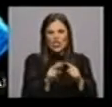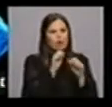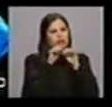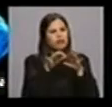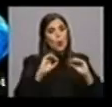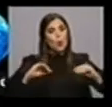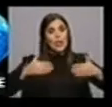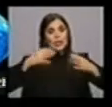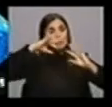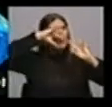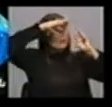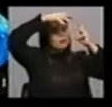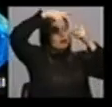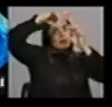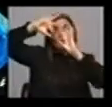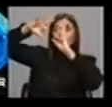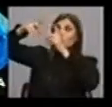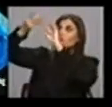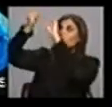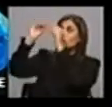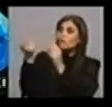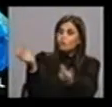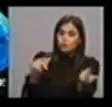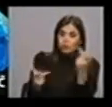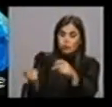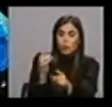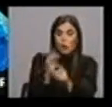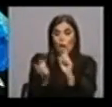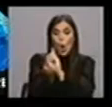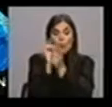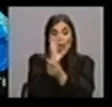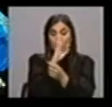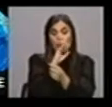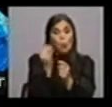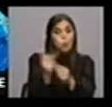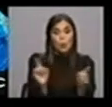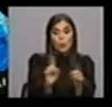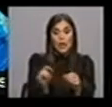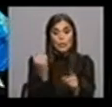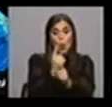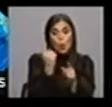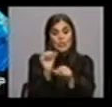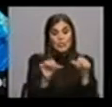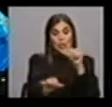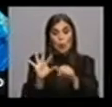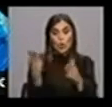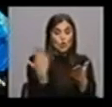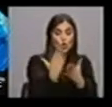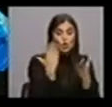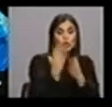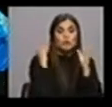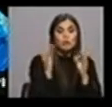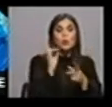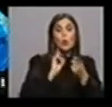Solar, porque caso contrário, nós não teríamos o aparecimento daqueles elementos químicos quando estudamos, no fundo,